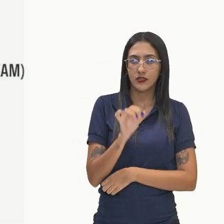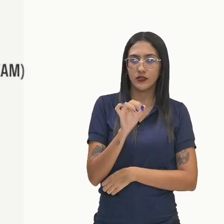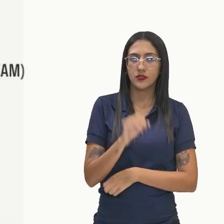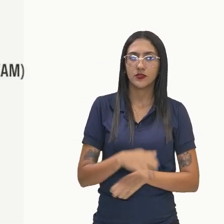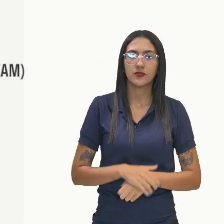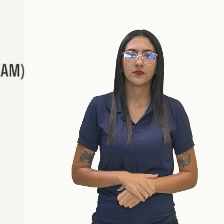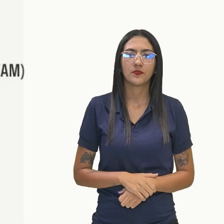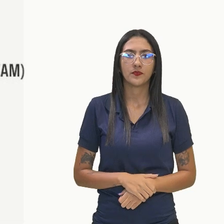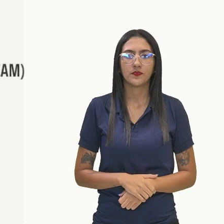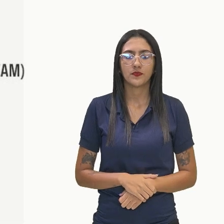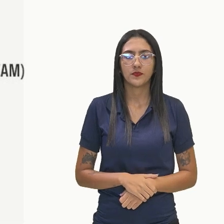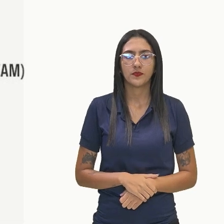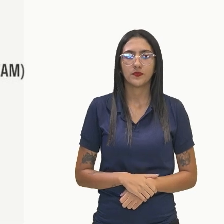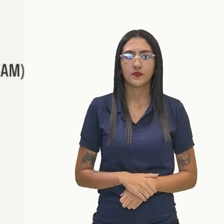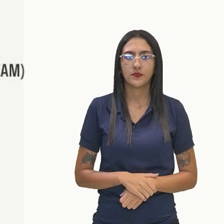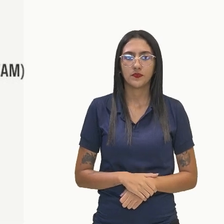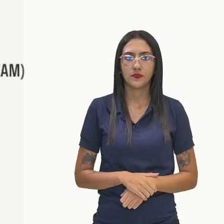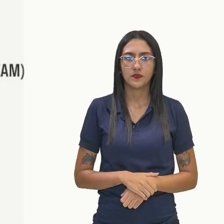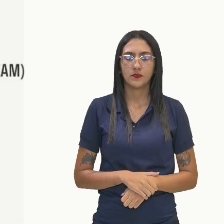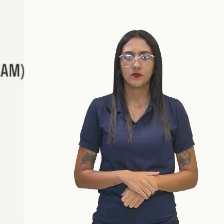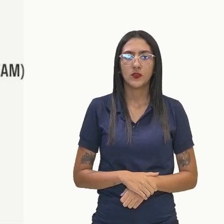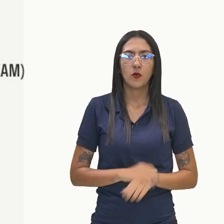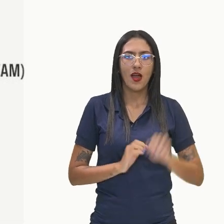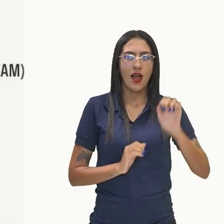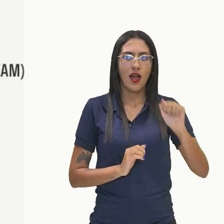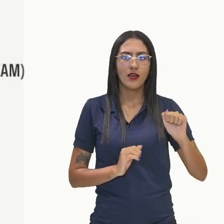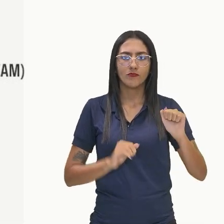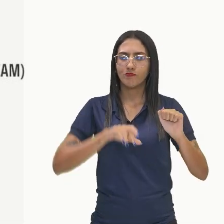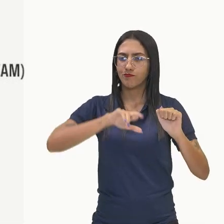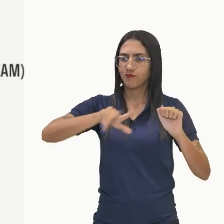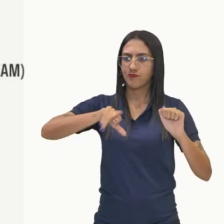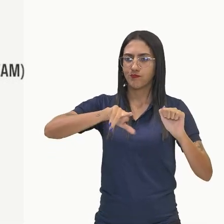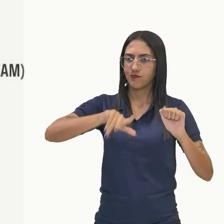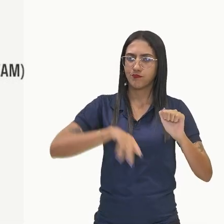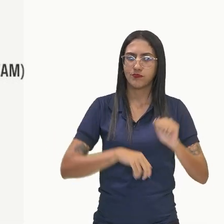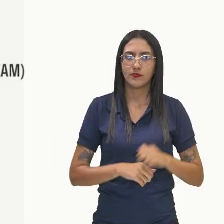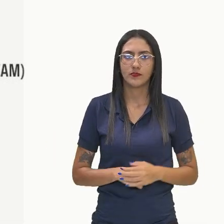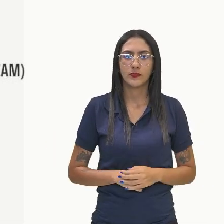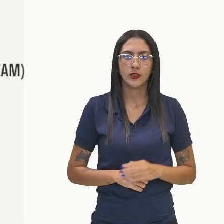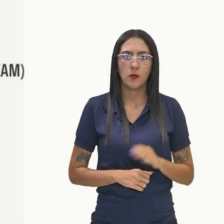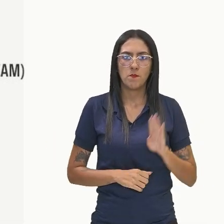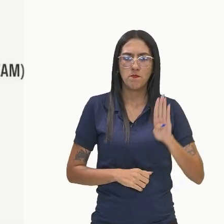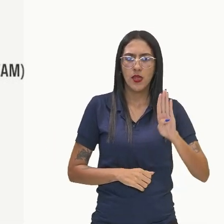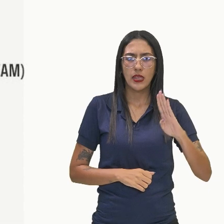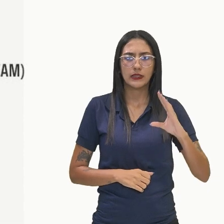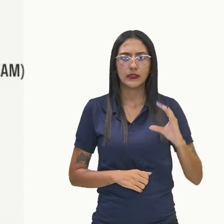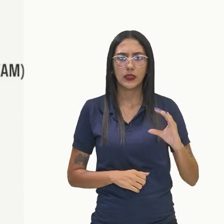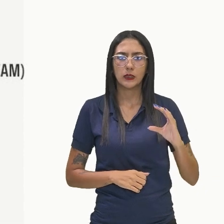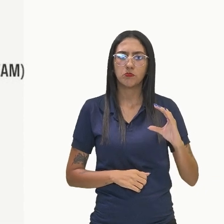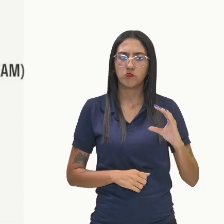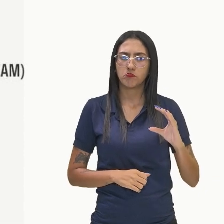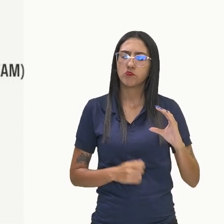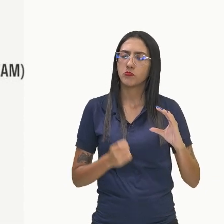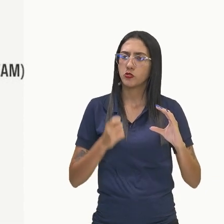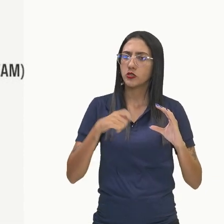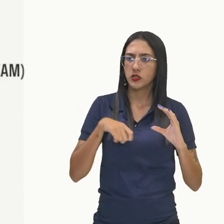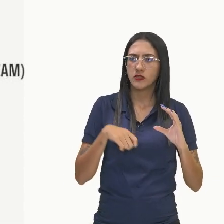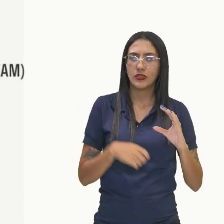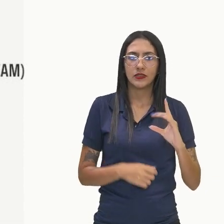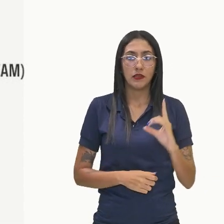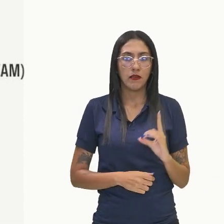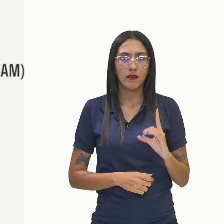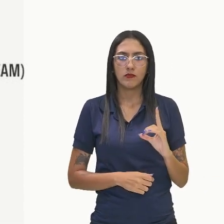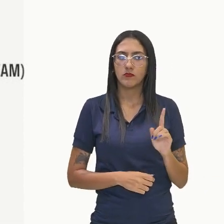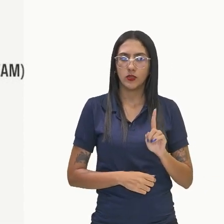Então, significa, ó, que a letra A não pode ser resposta, a letra B pode, a letra C também, a letra D não pode ser